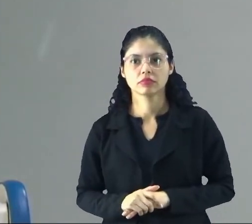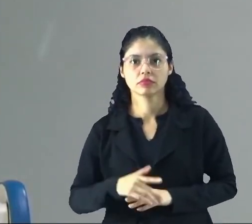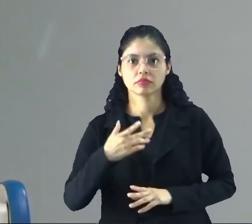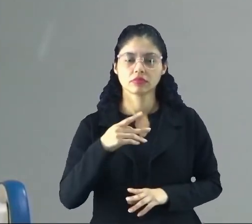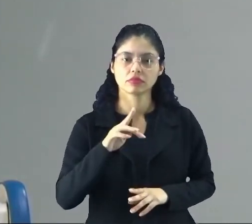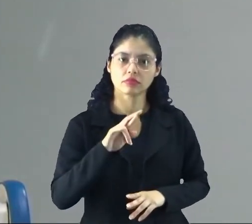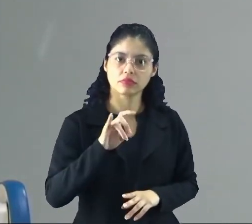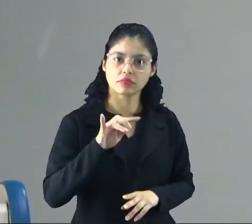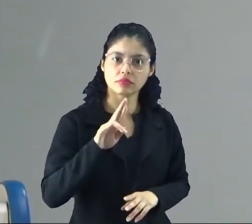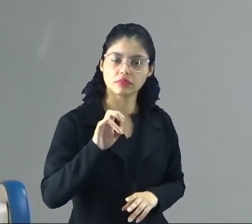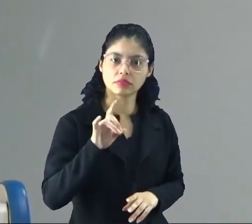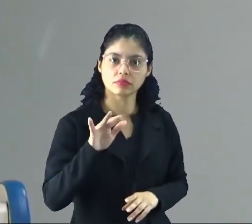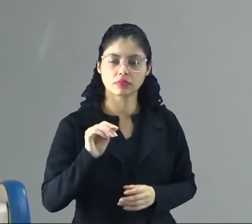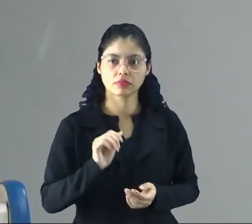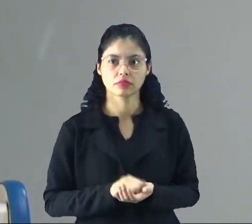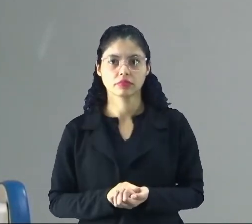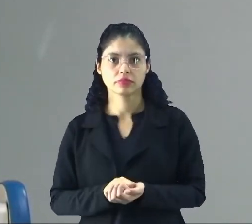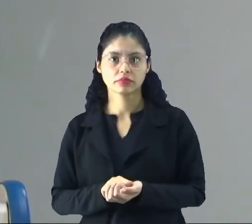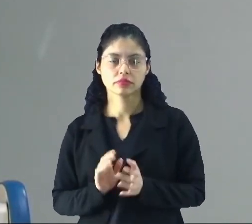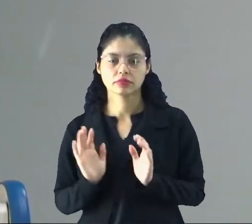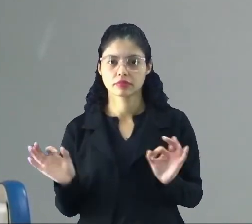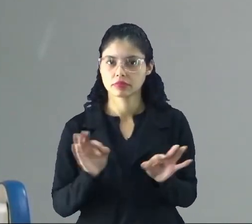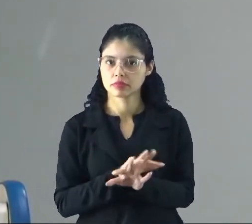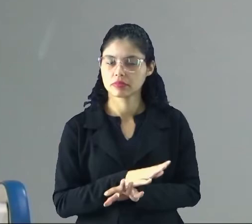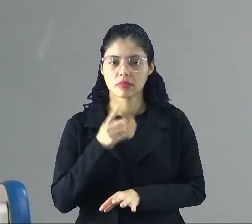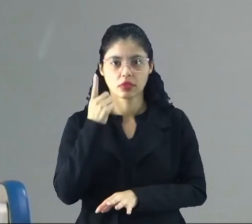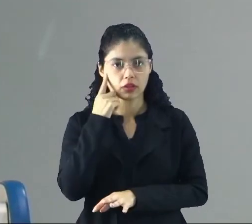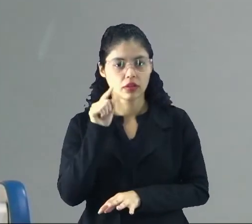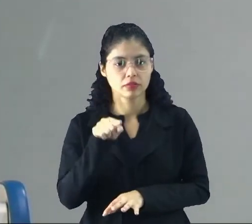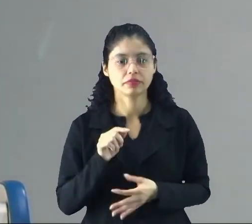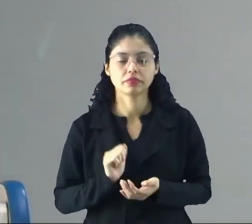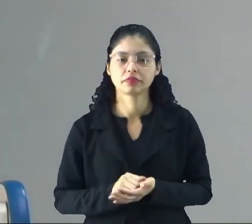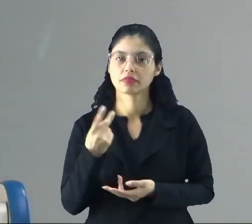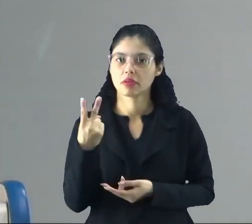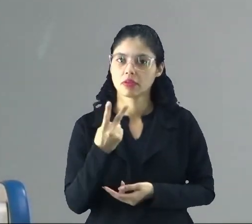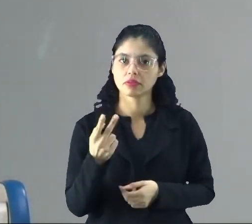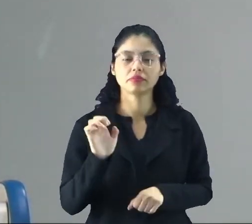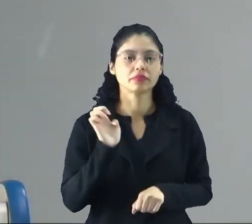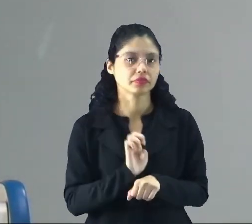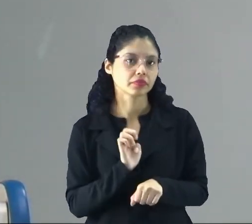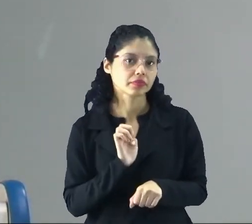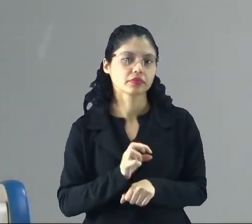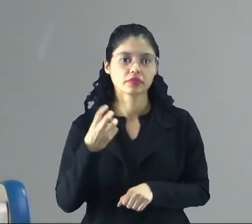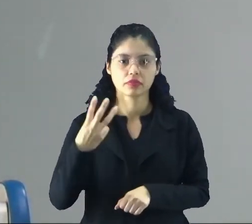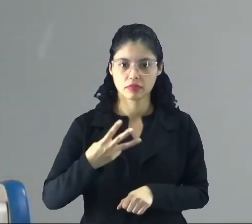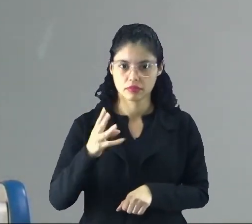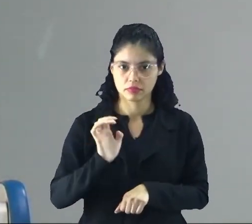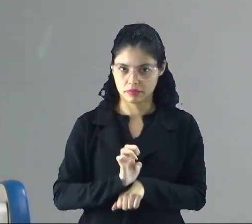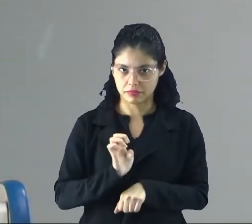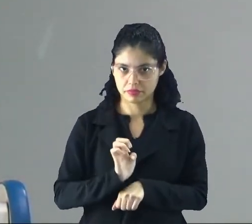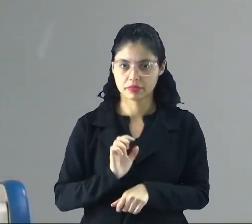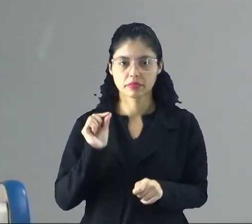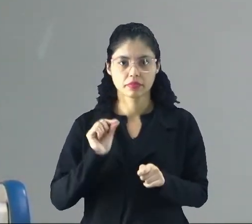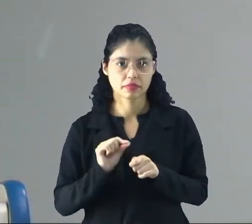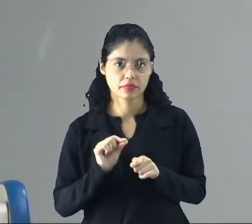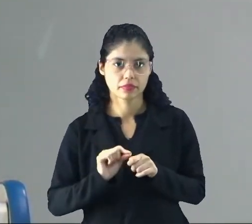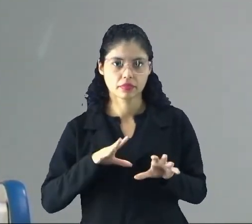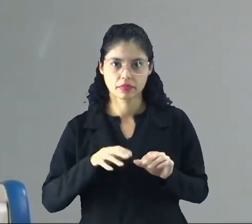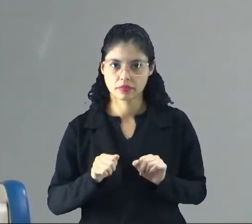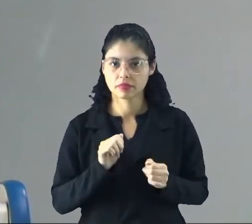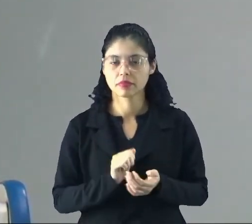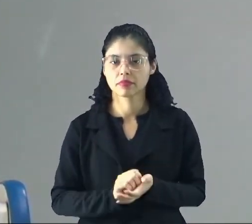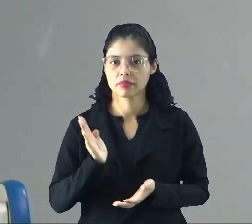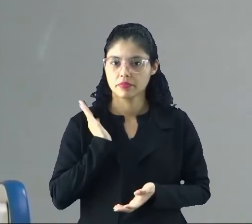privilégios acabavam, né, se concentrando ali nesses dois estados, enquanto o terceiro estado, que era formado pela burguesia,